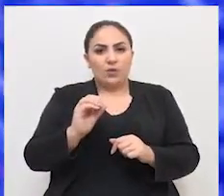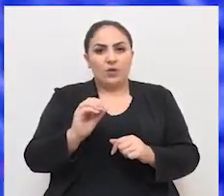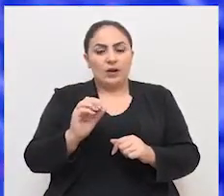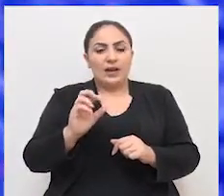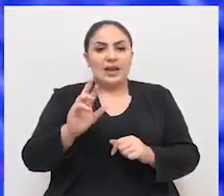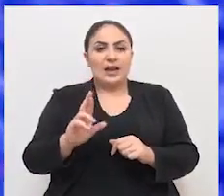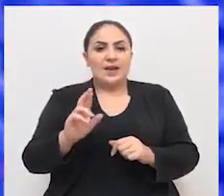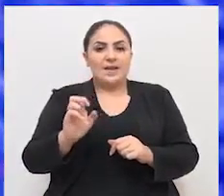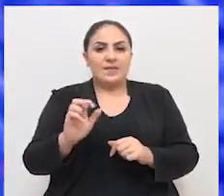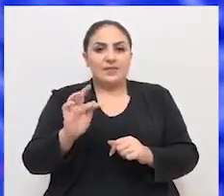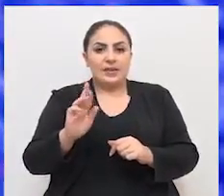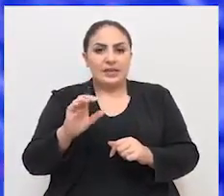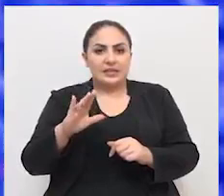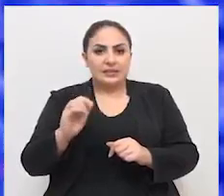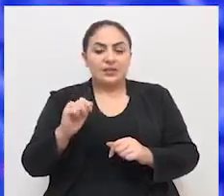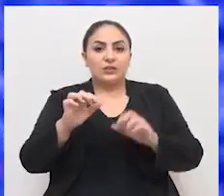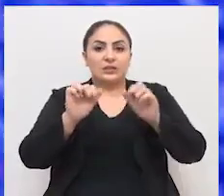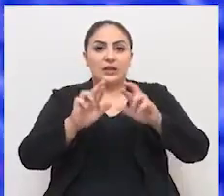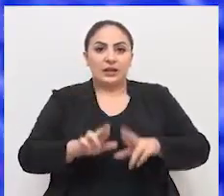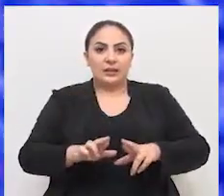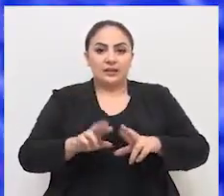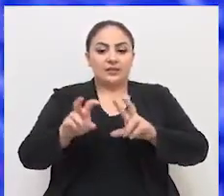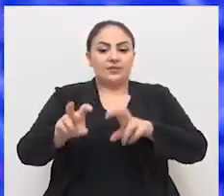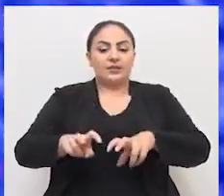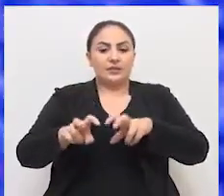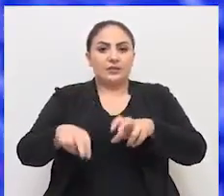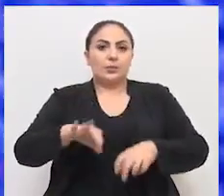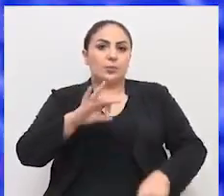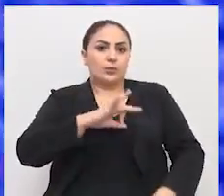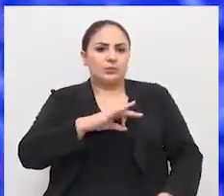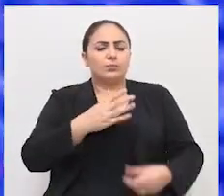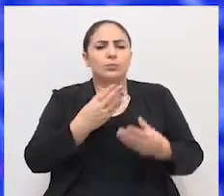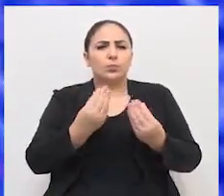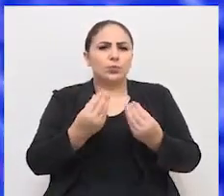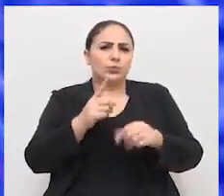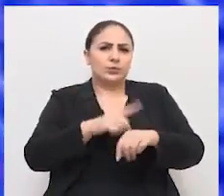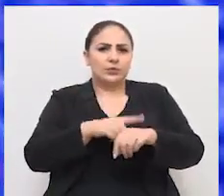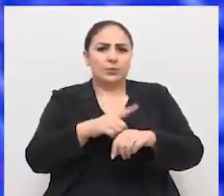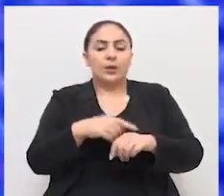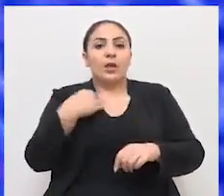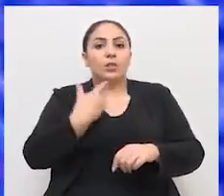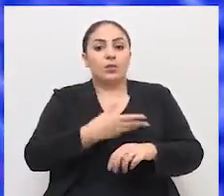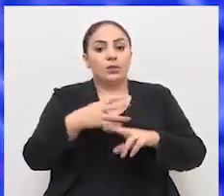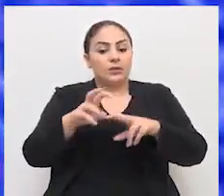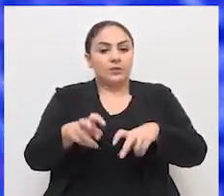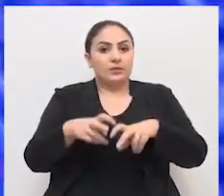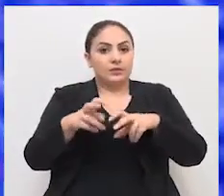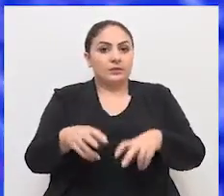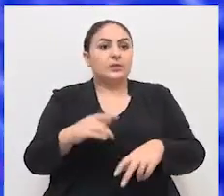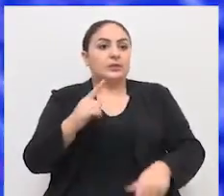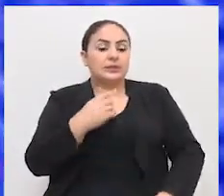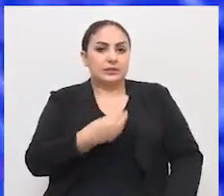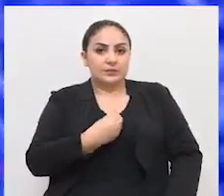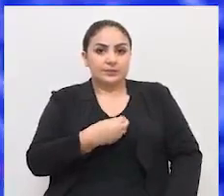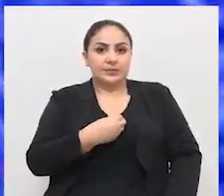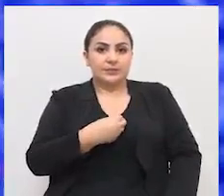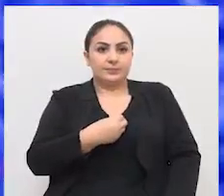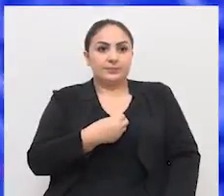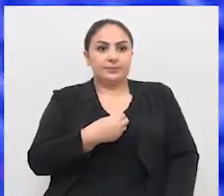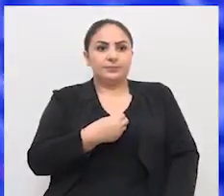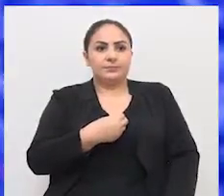georreferenciado de toda a área da nossa fazenda da Brigada Militar. Há muito tempo a nossa fazenda ela